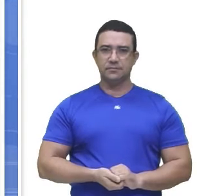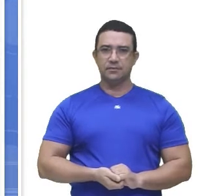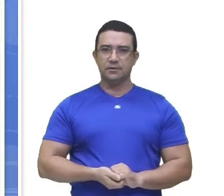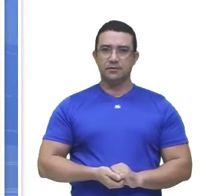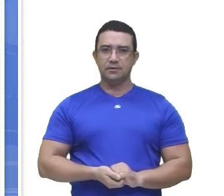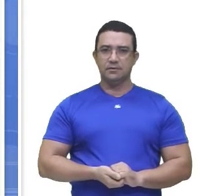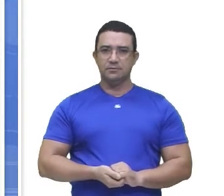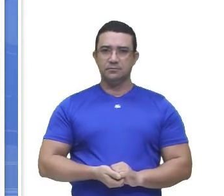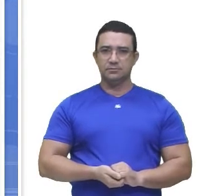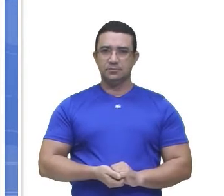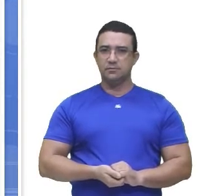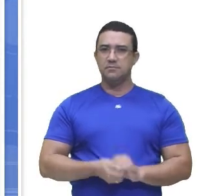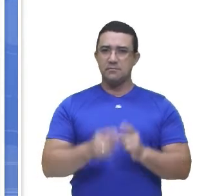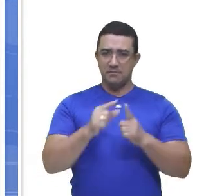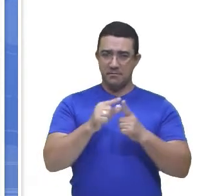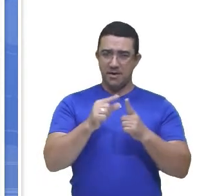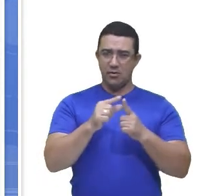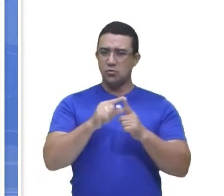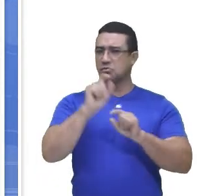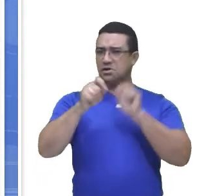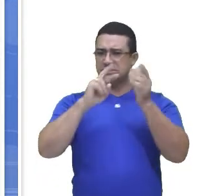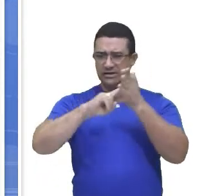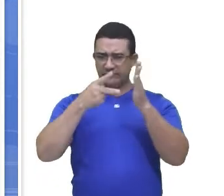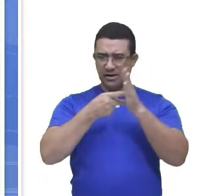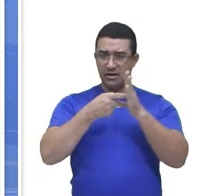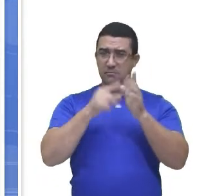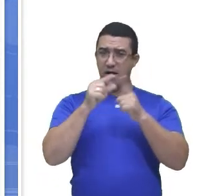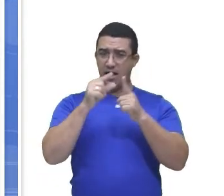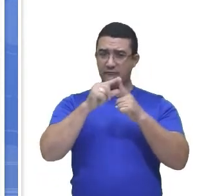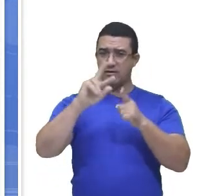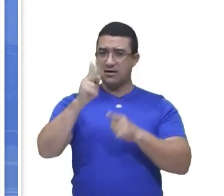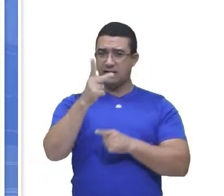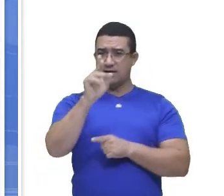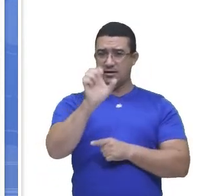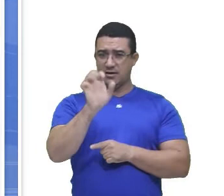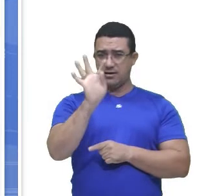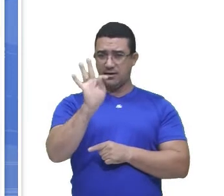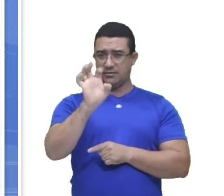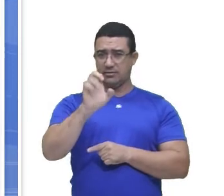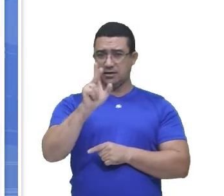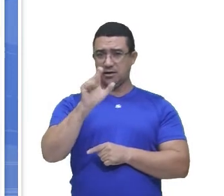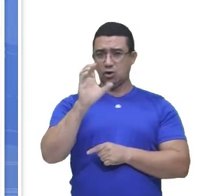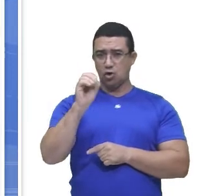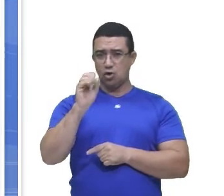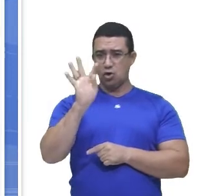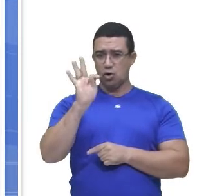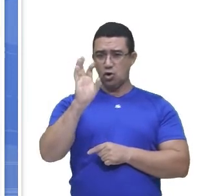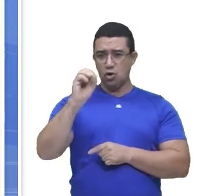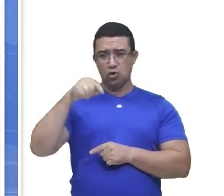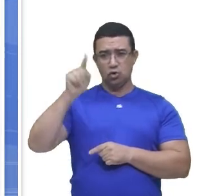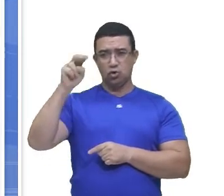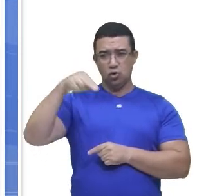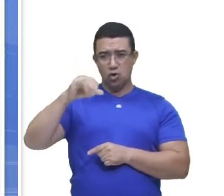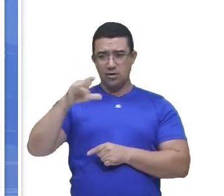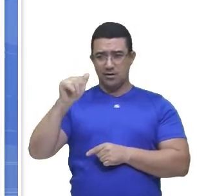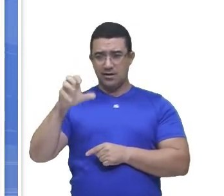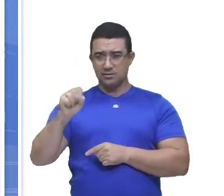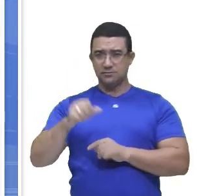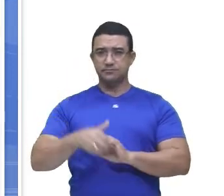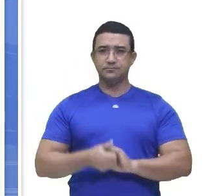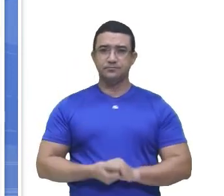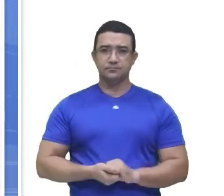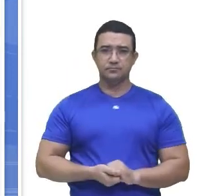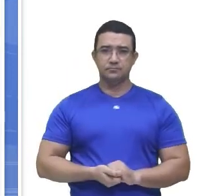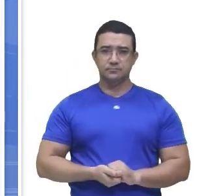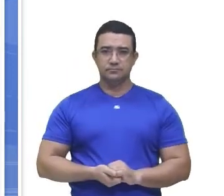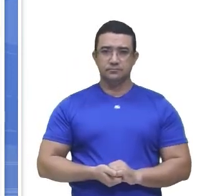palavras heterotônicas. O que são palavras heterotônicas? Se você dividir aqui a palavra hetero e tônica, se nós dividirmos